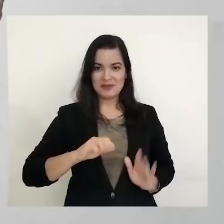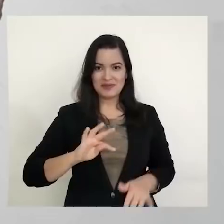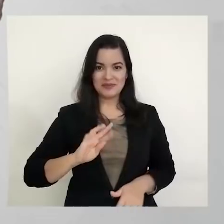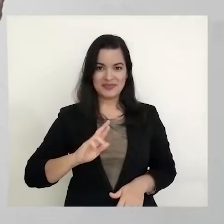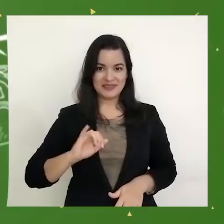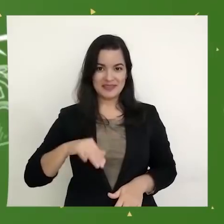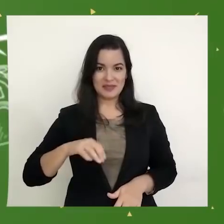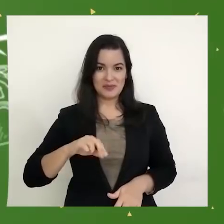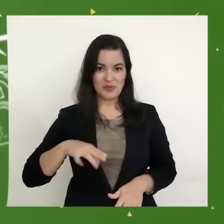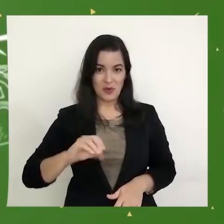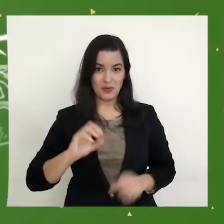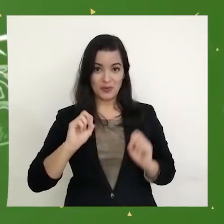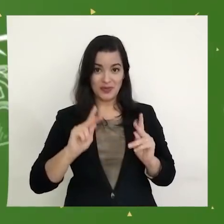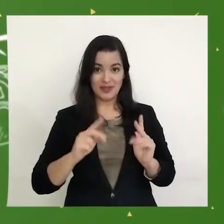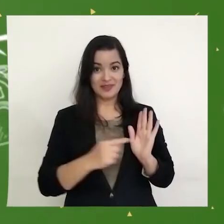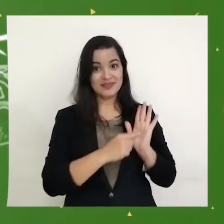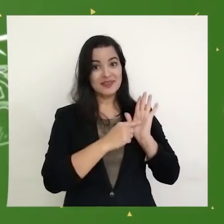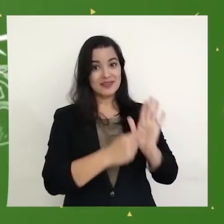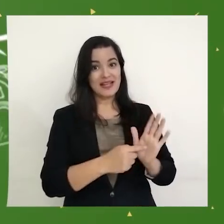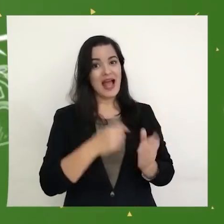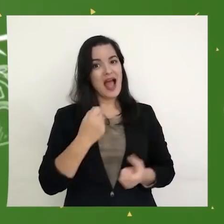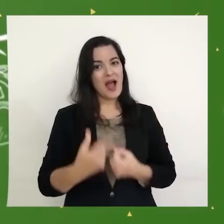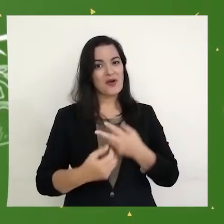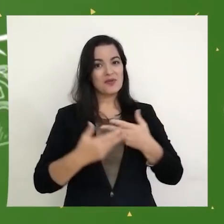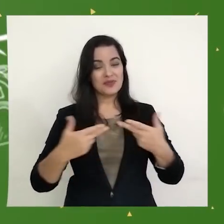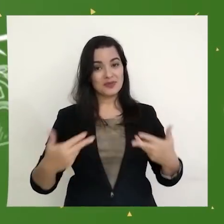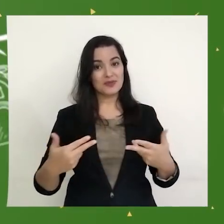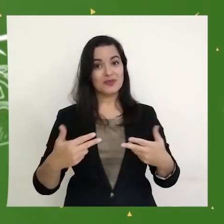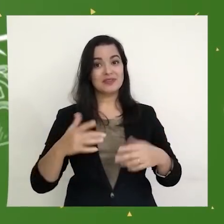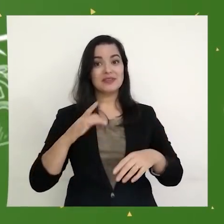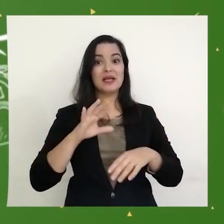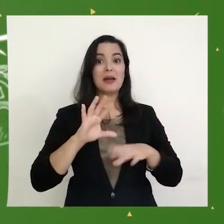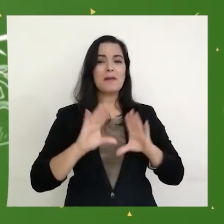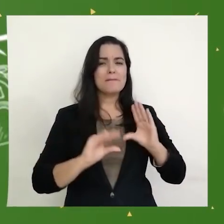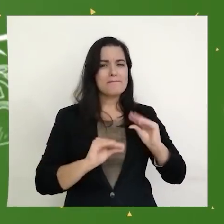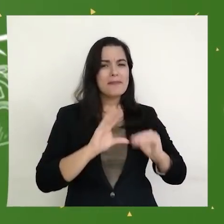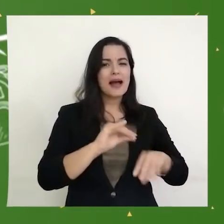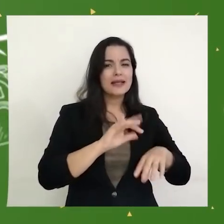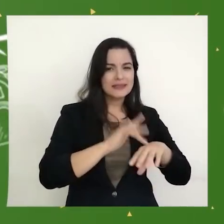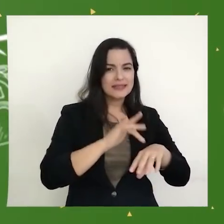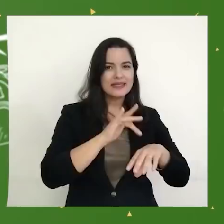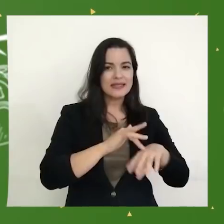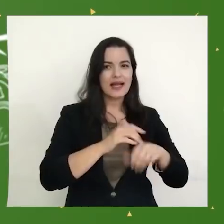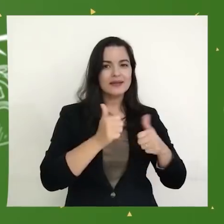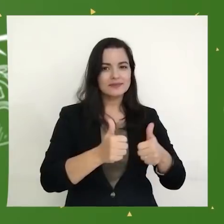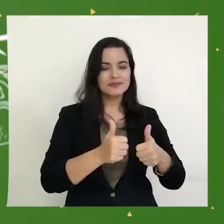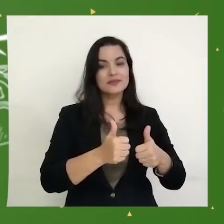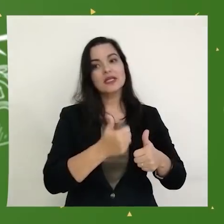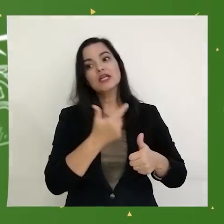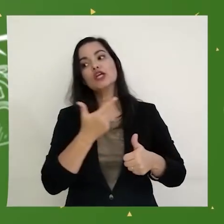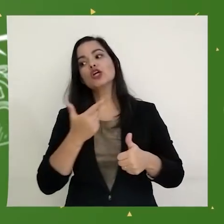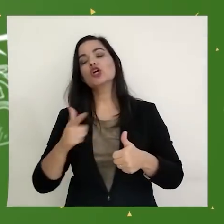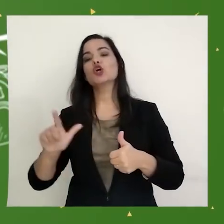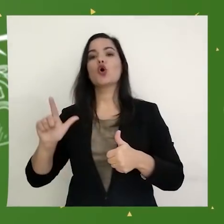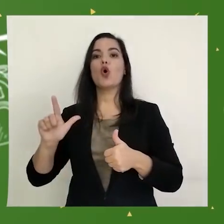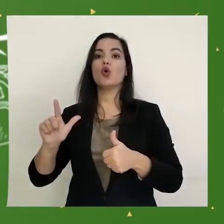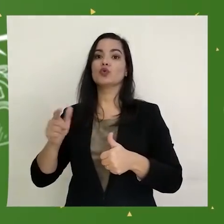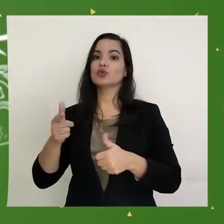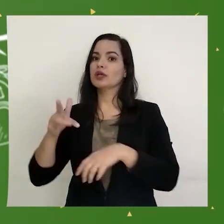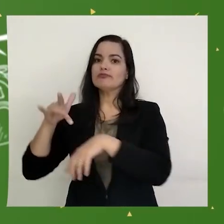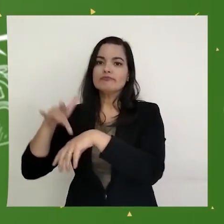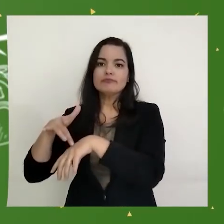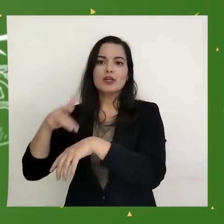vamos lá. Eu vou te apresentar alguns bens materiais e imateriais que já estão